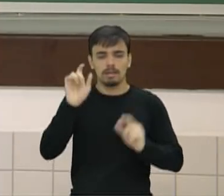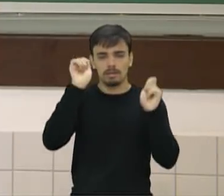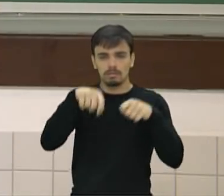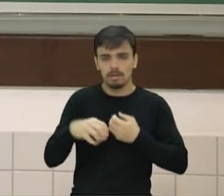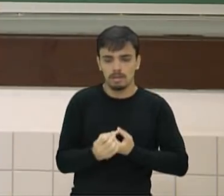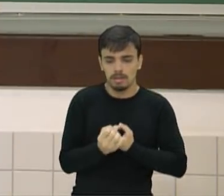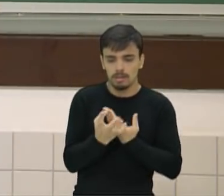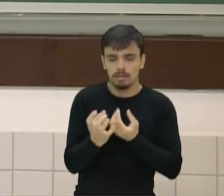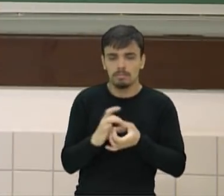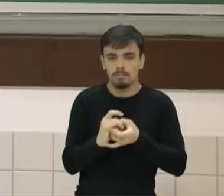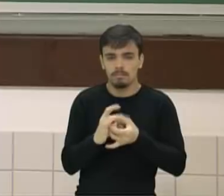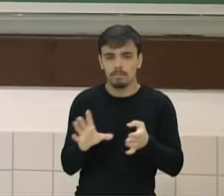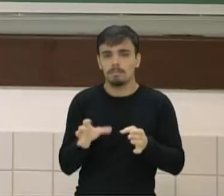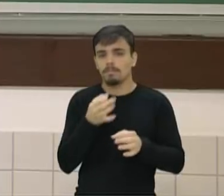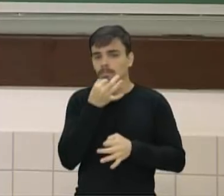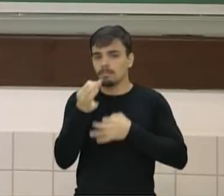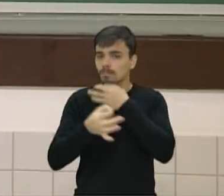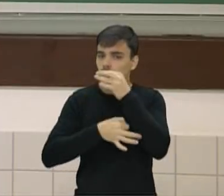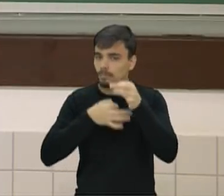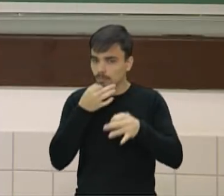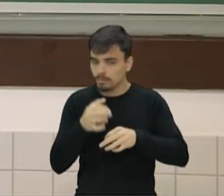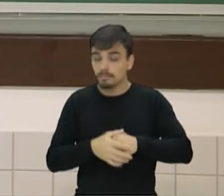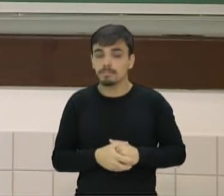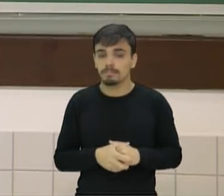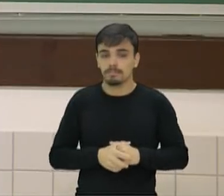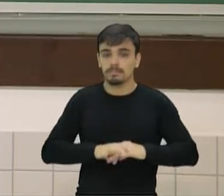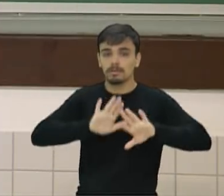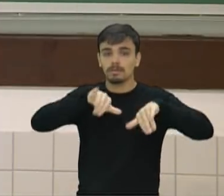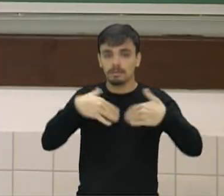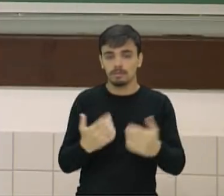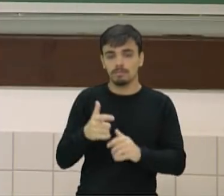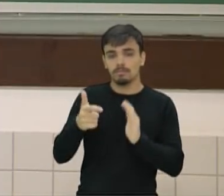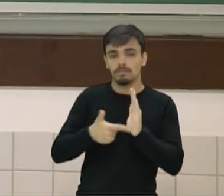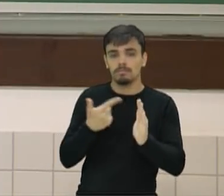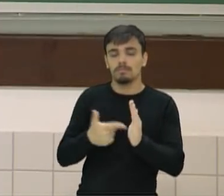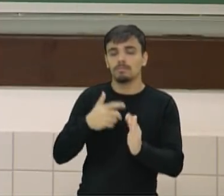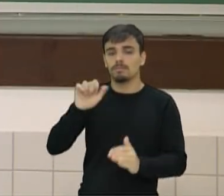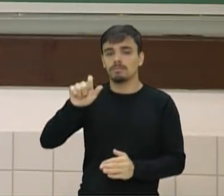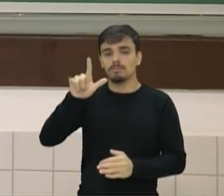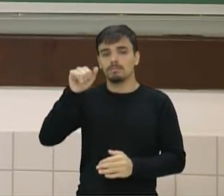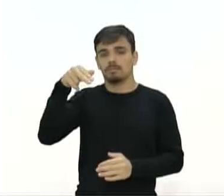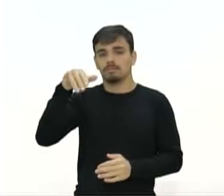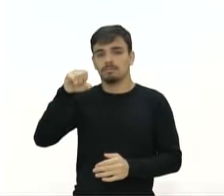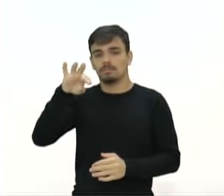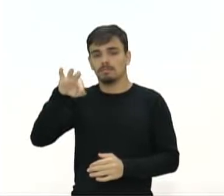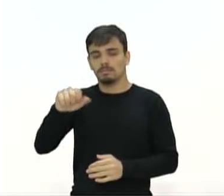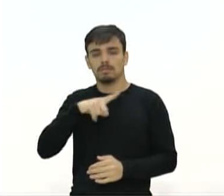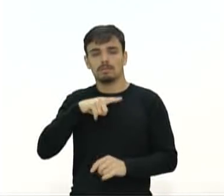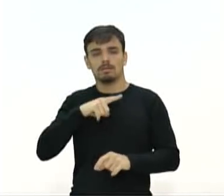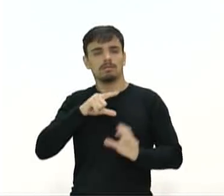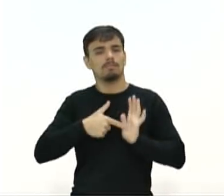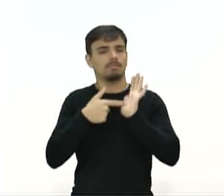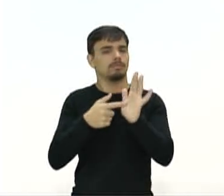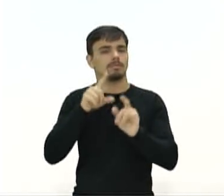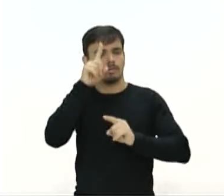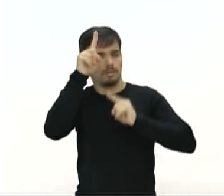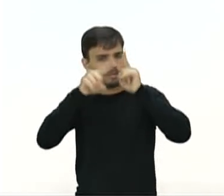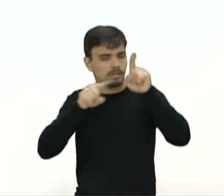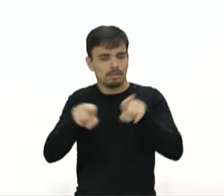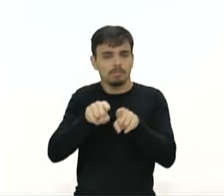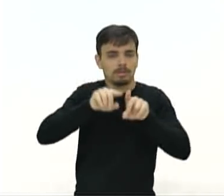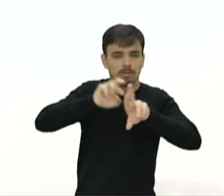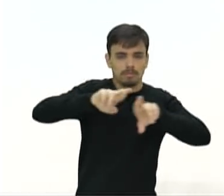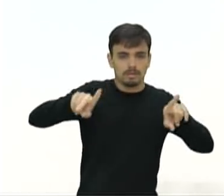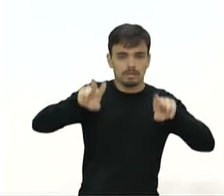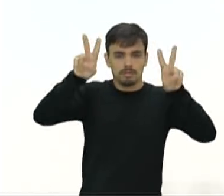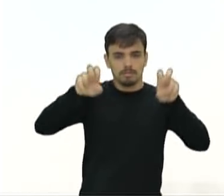a sua opinião. Então, o Alienista, ele vai falar sobre essa ideia, essa diferença entre as pessoas,